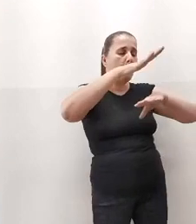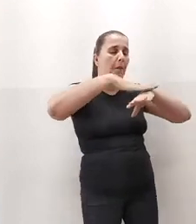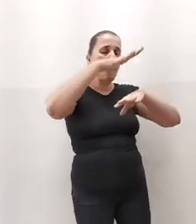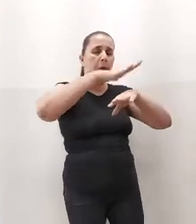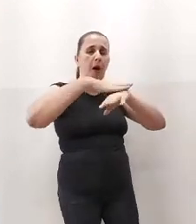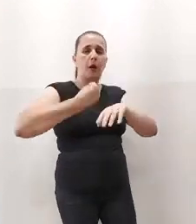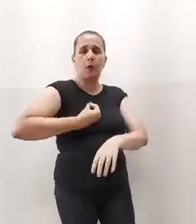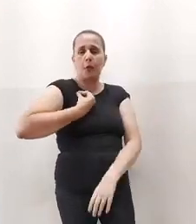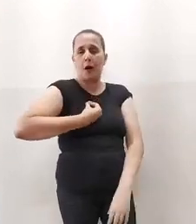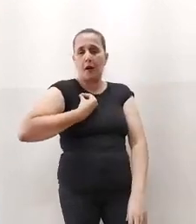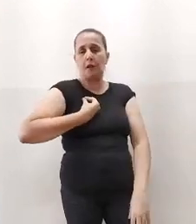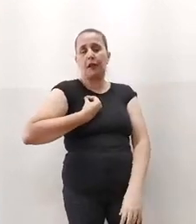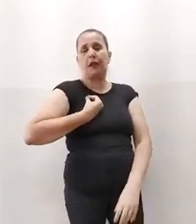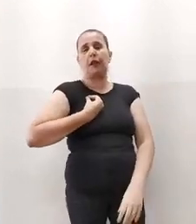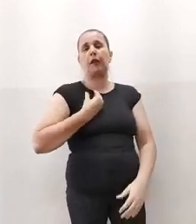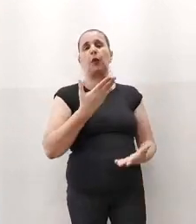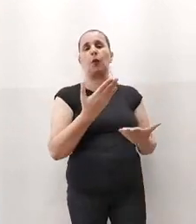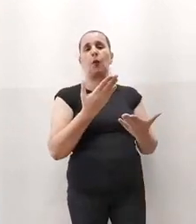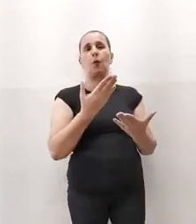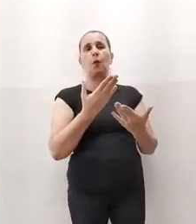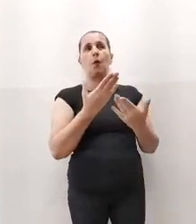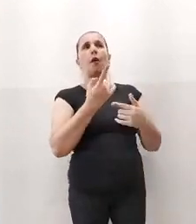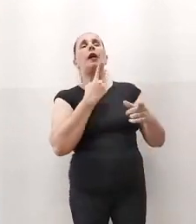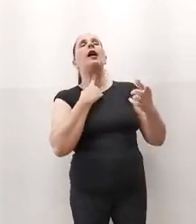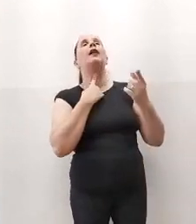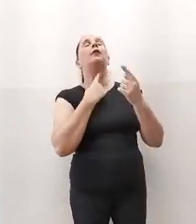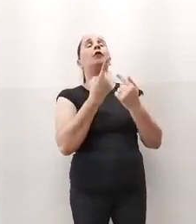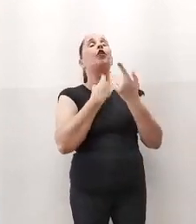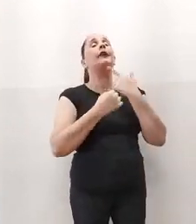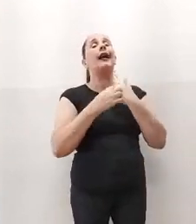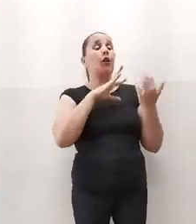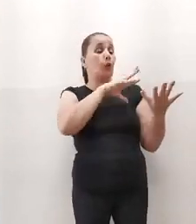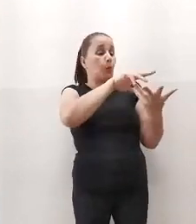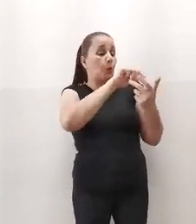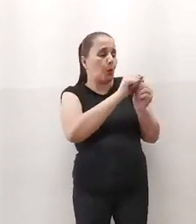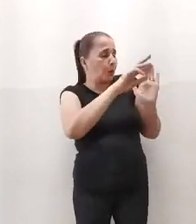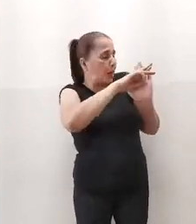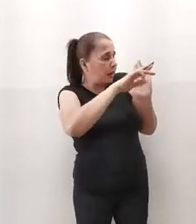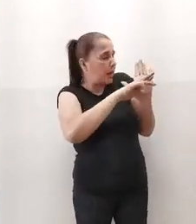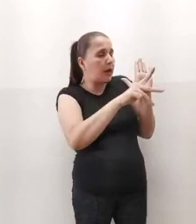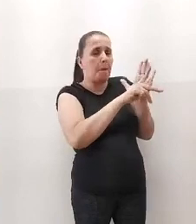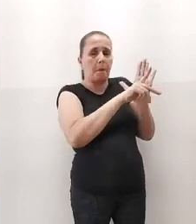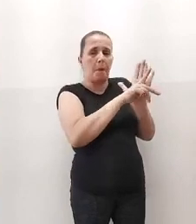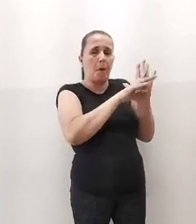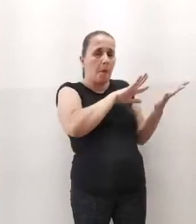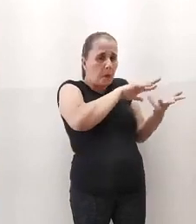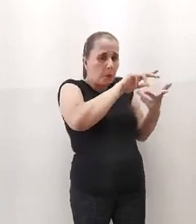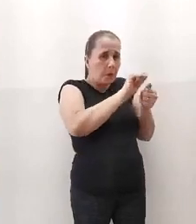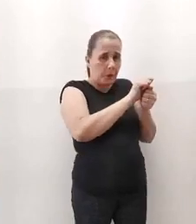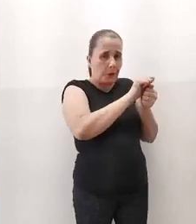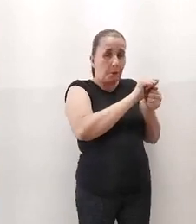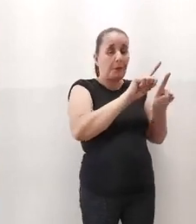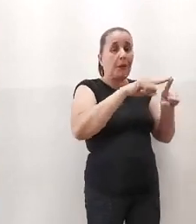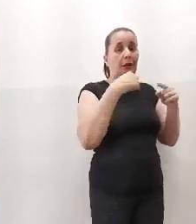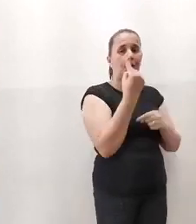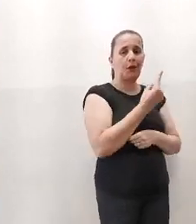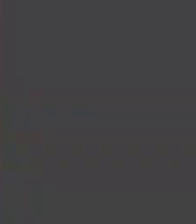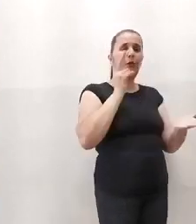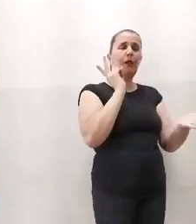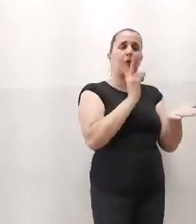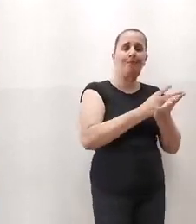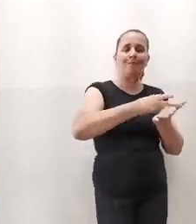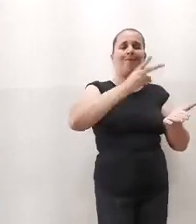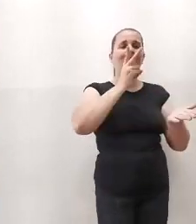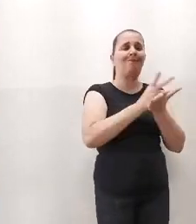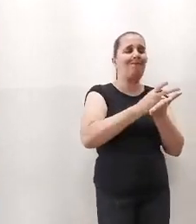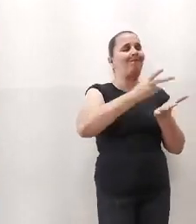uma vida segundo aquilo que o mundo determina, aquilo que o padrão do mundo estabelece para nós. E nós vamos seguindo